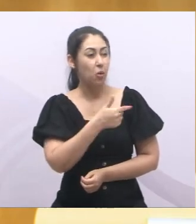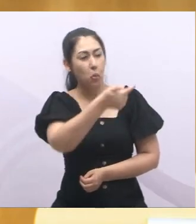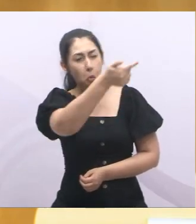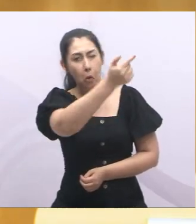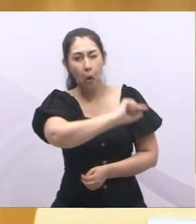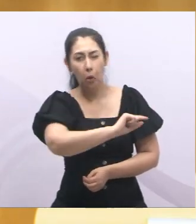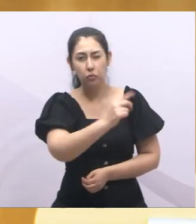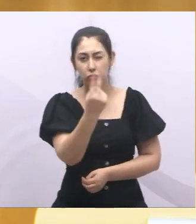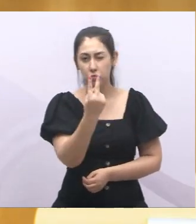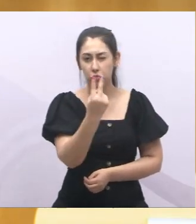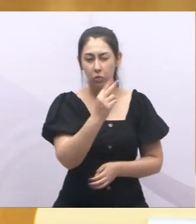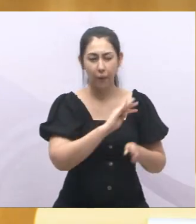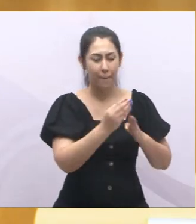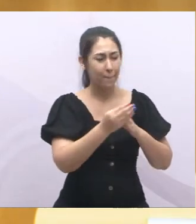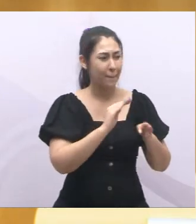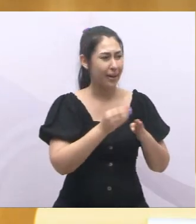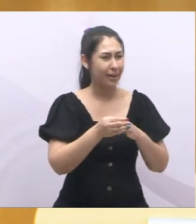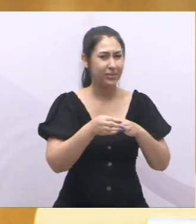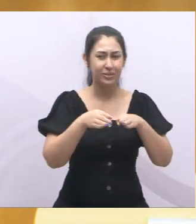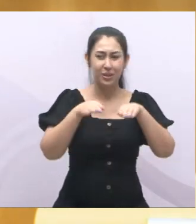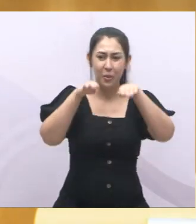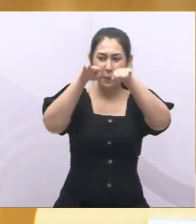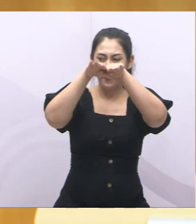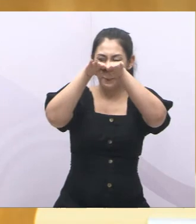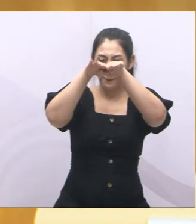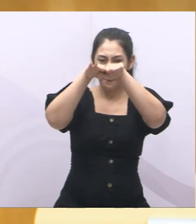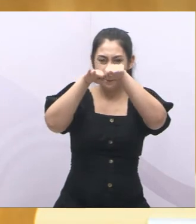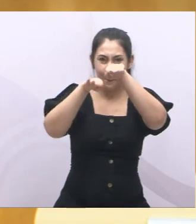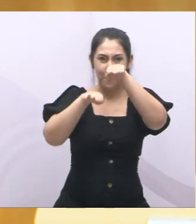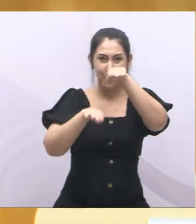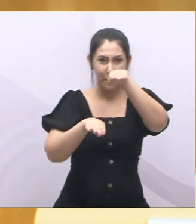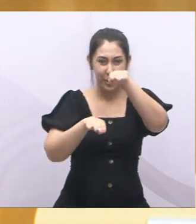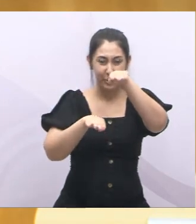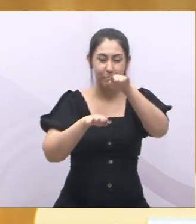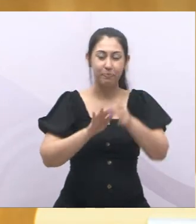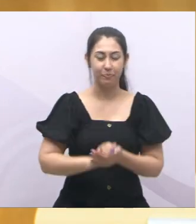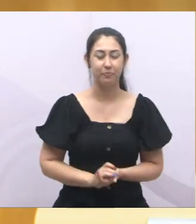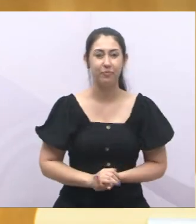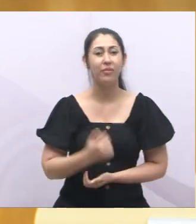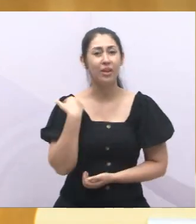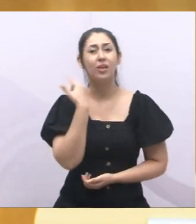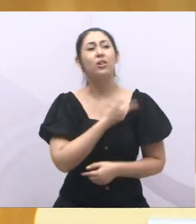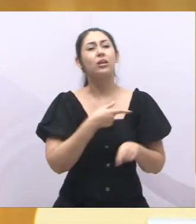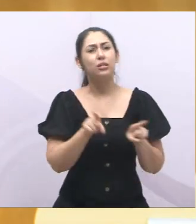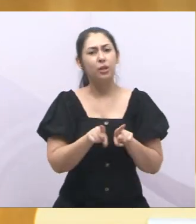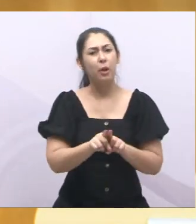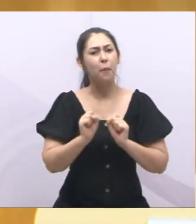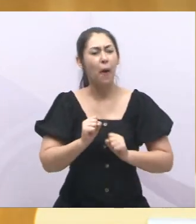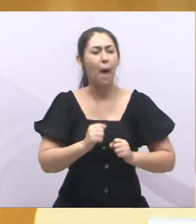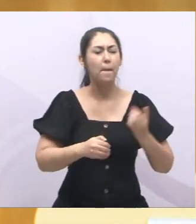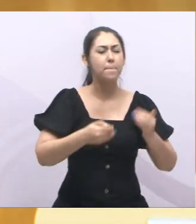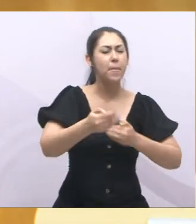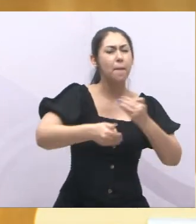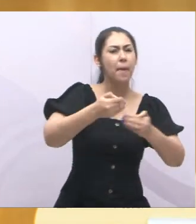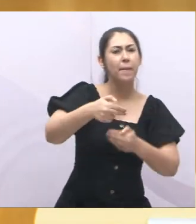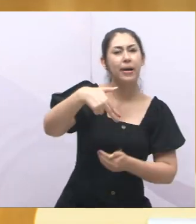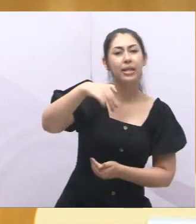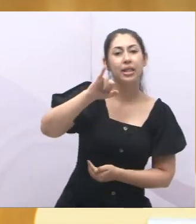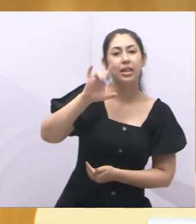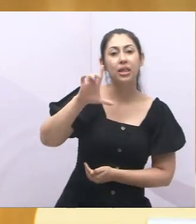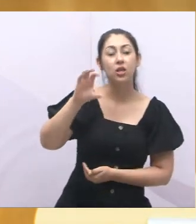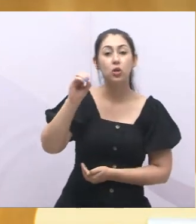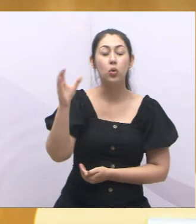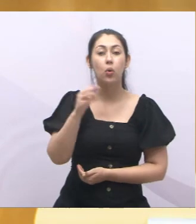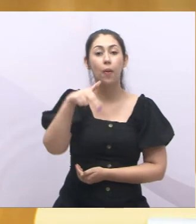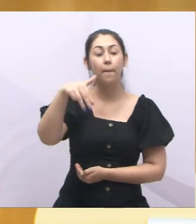Paula. Quantas desigualdades! Continuemos nossa jornada na rodovia Nilo Máximo. Do lado esquerdo,